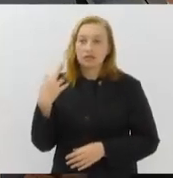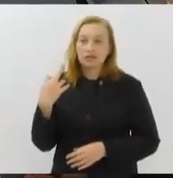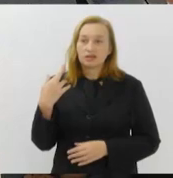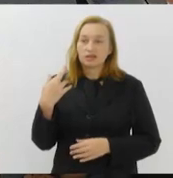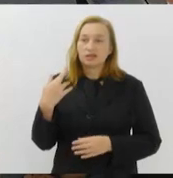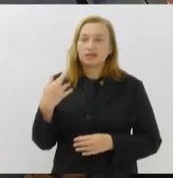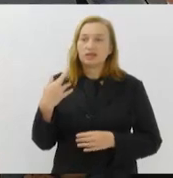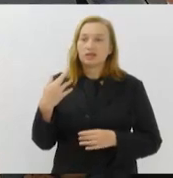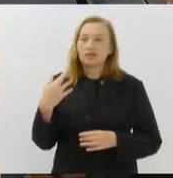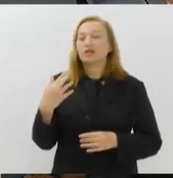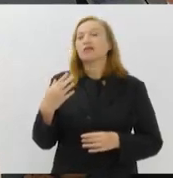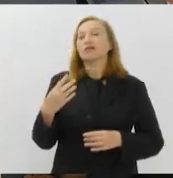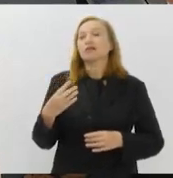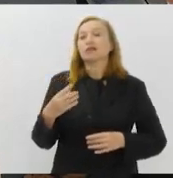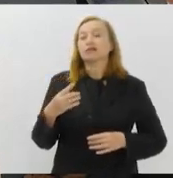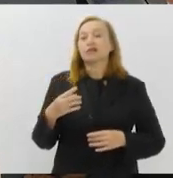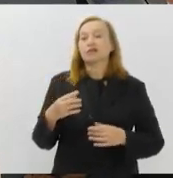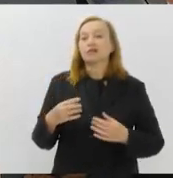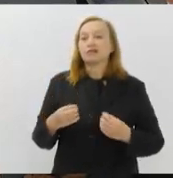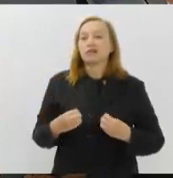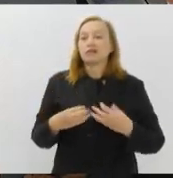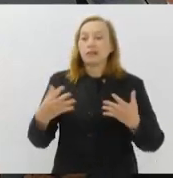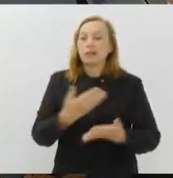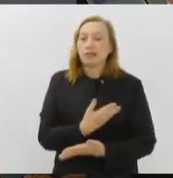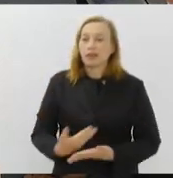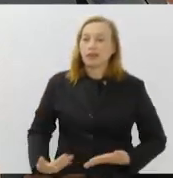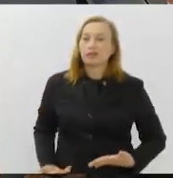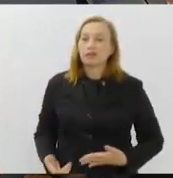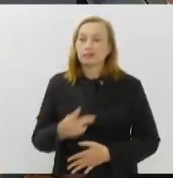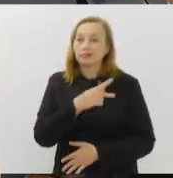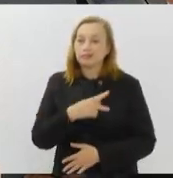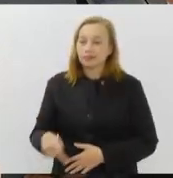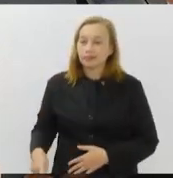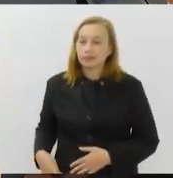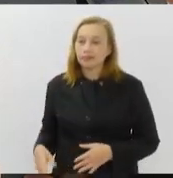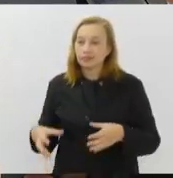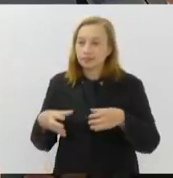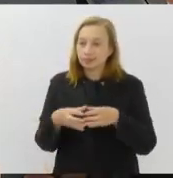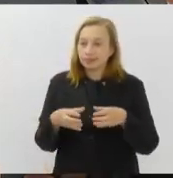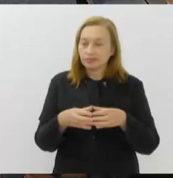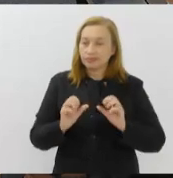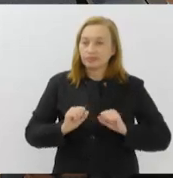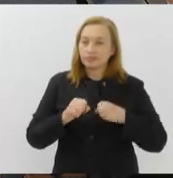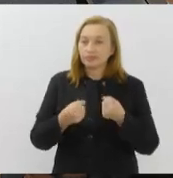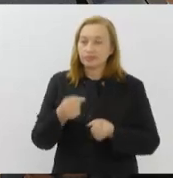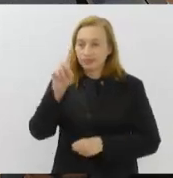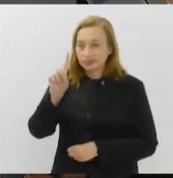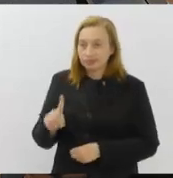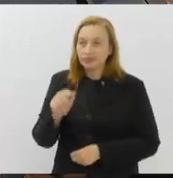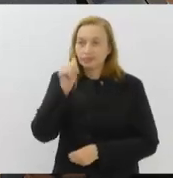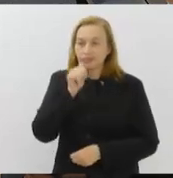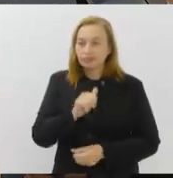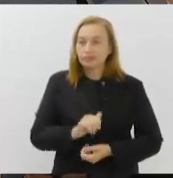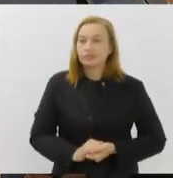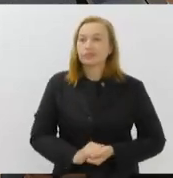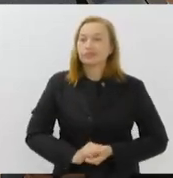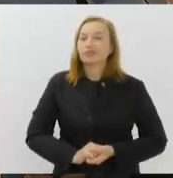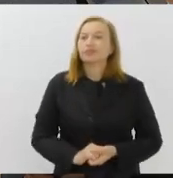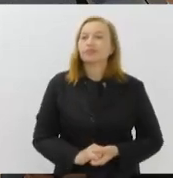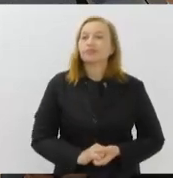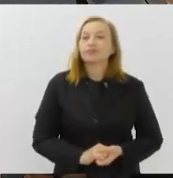audiência pública, a deputada Renata Souza, que é presidenta da Comissão de Defesa dos Direitos da Mulher.